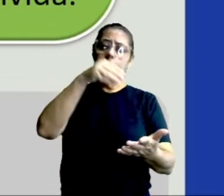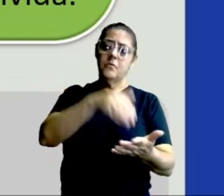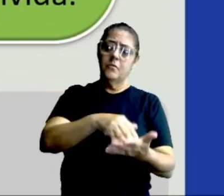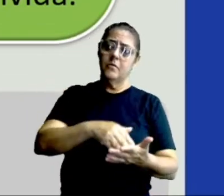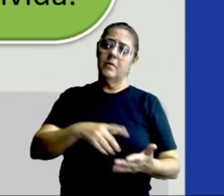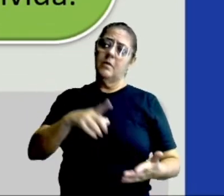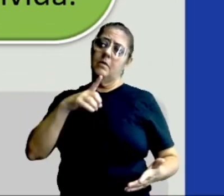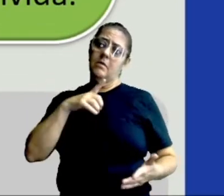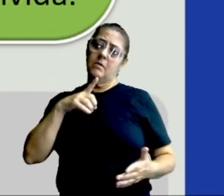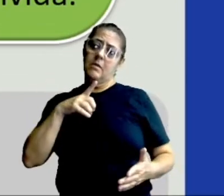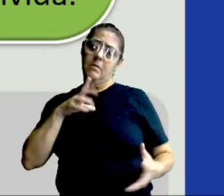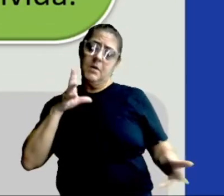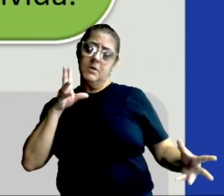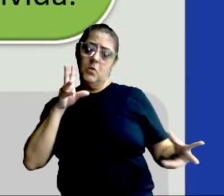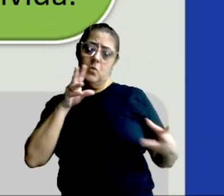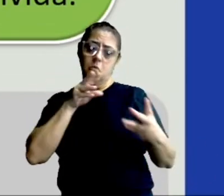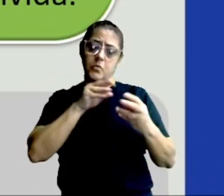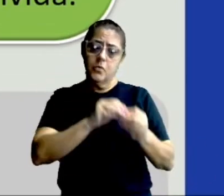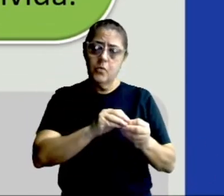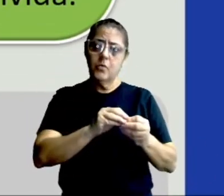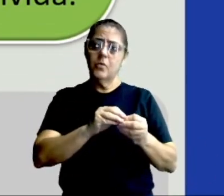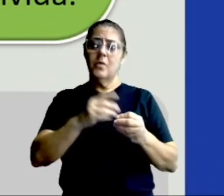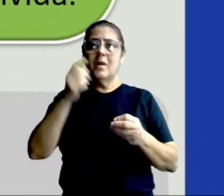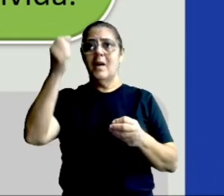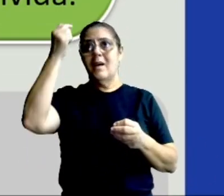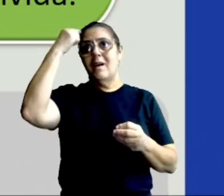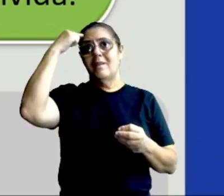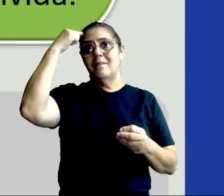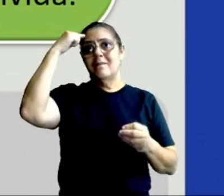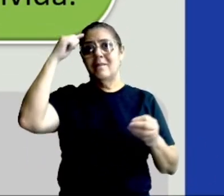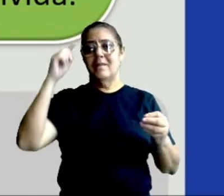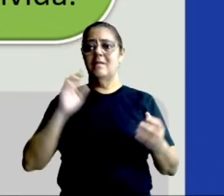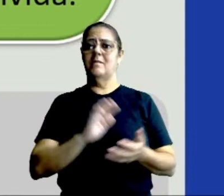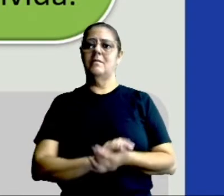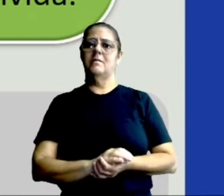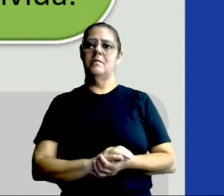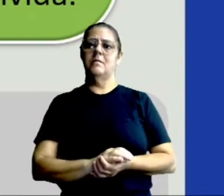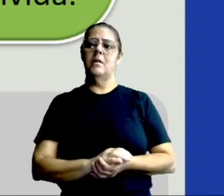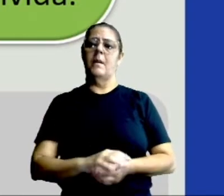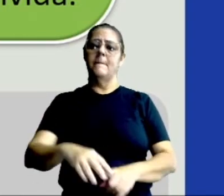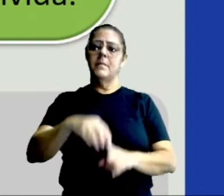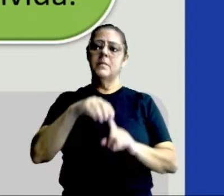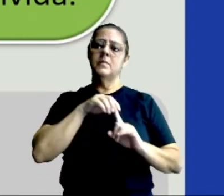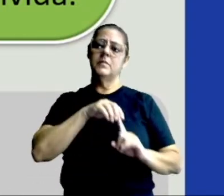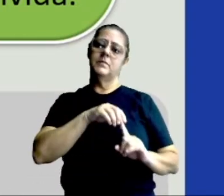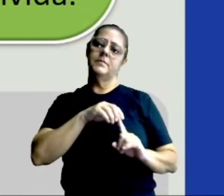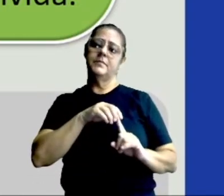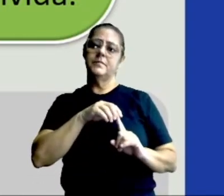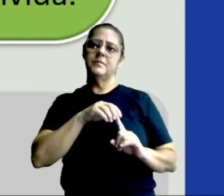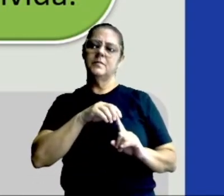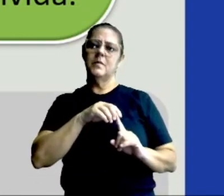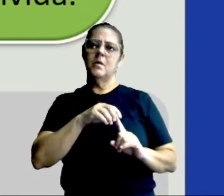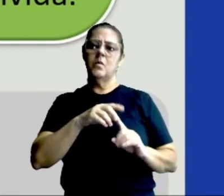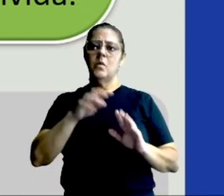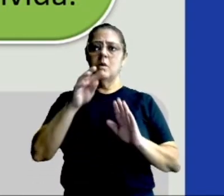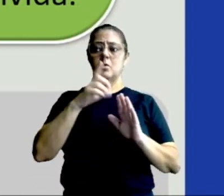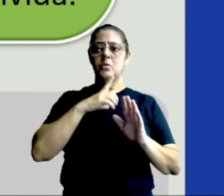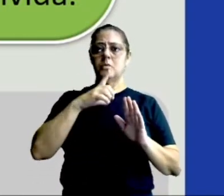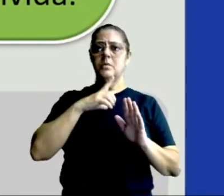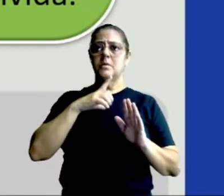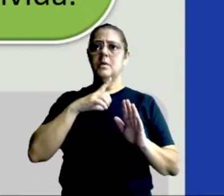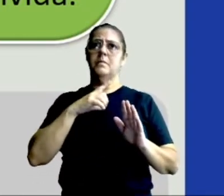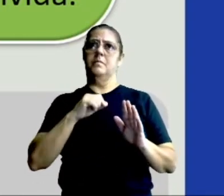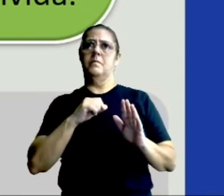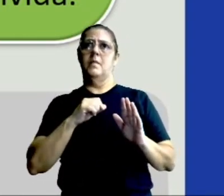você precisa concluir a sua ideia tá o povo aí principal é quanto a introdução